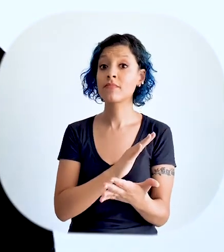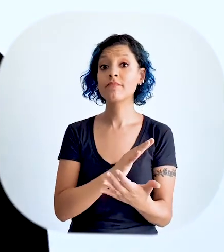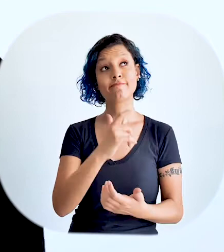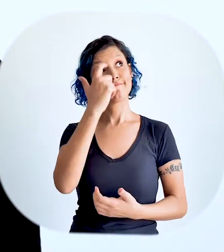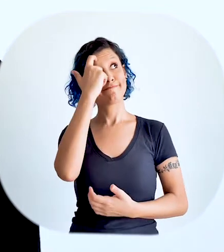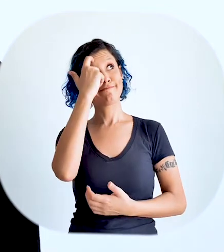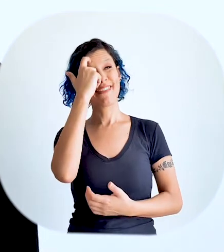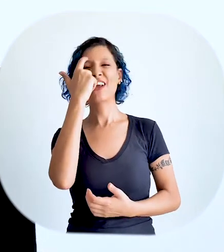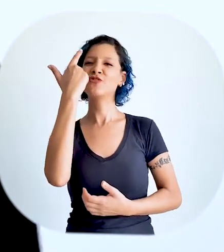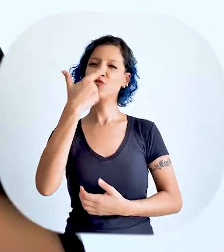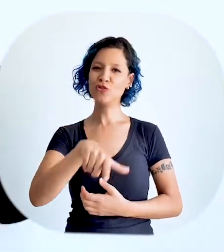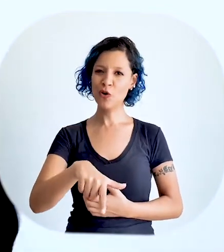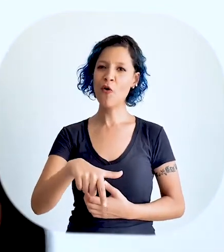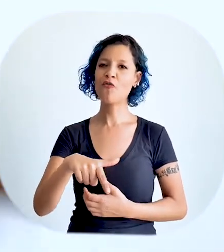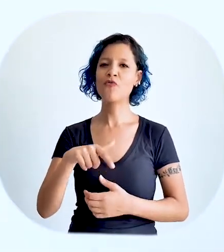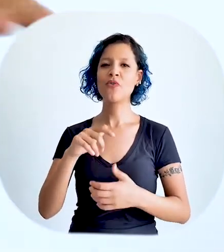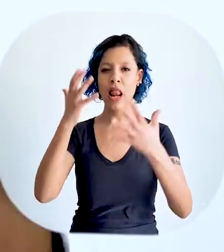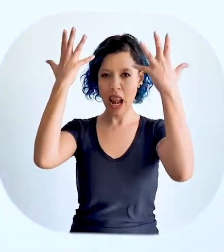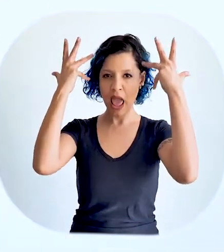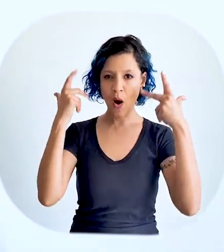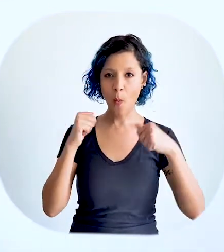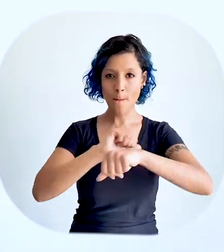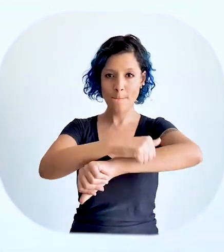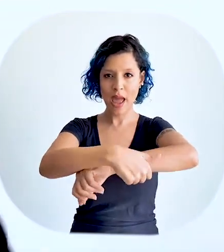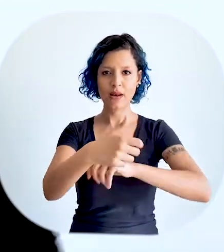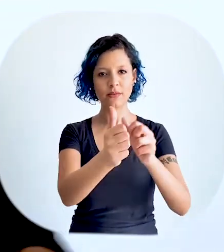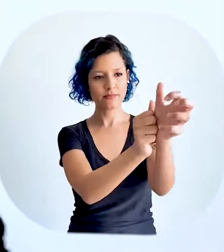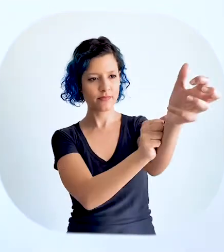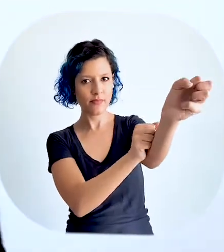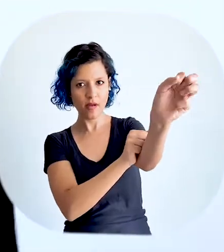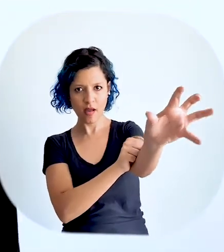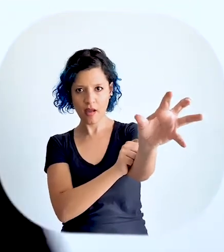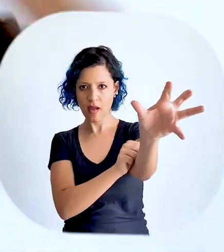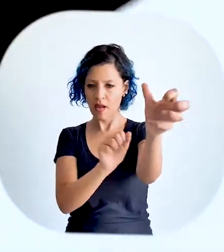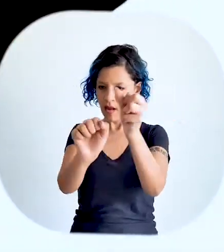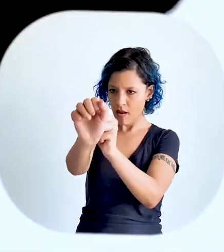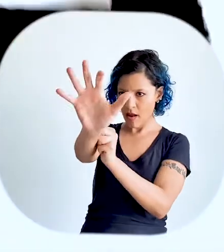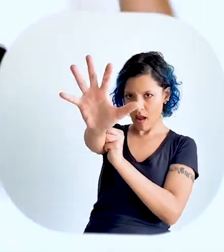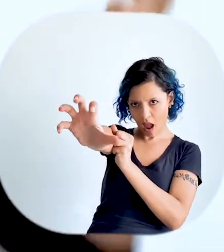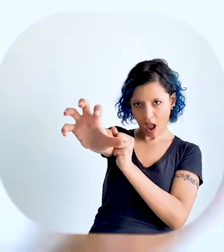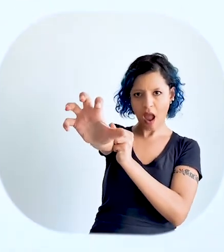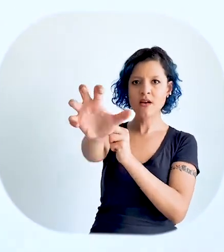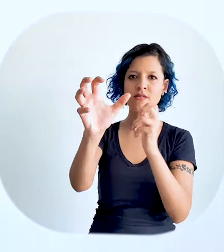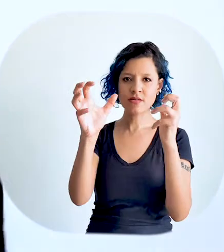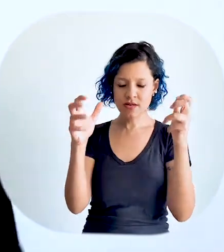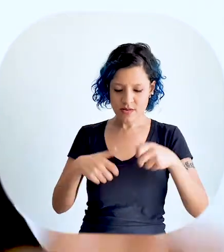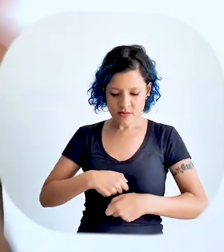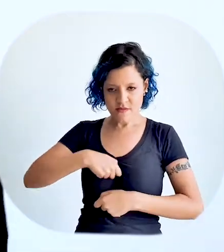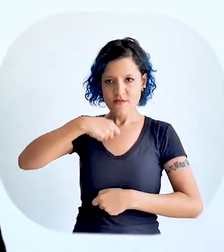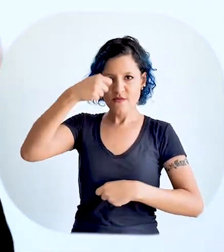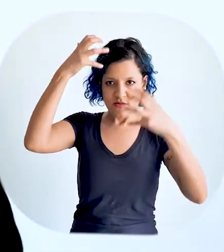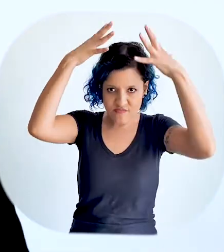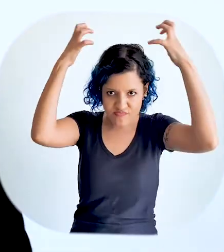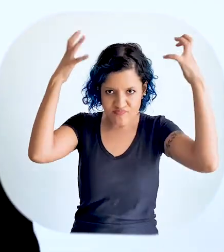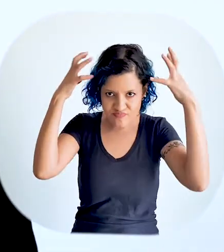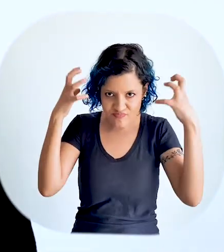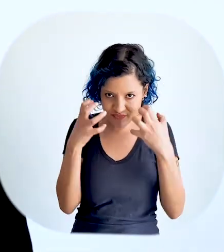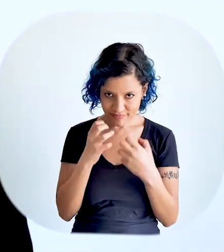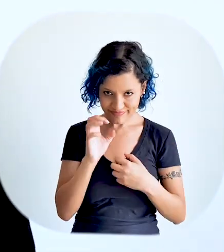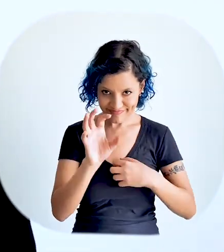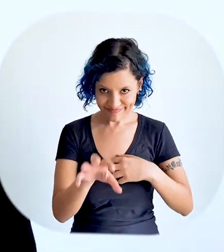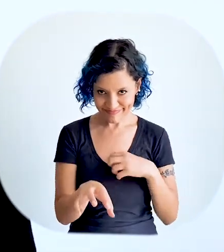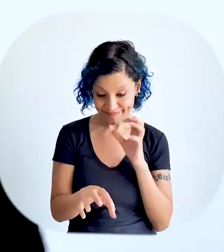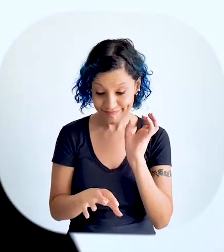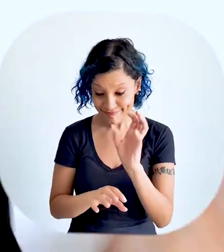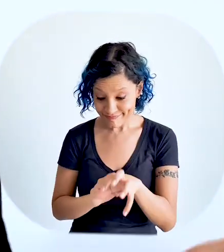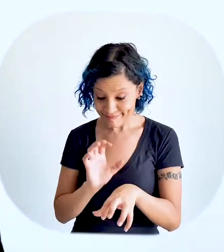novo. Vestiu braços, vestiu pernas, fechou o zíper, penteou a juba e partiu para a cidade